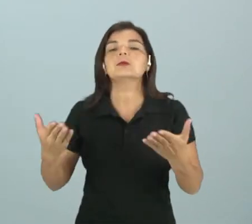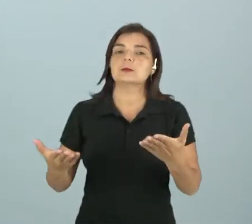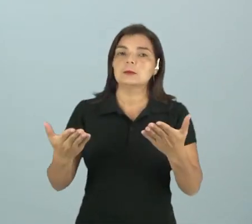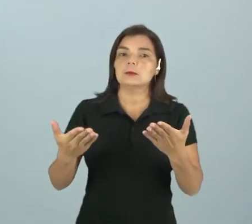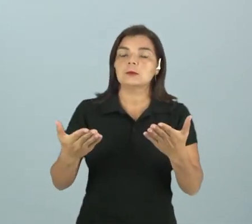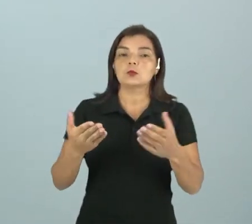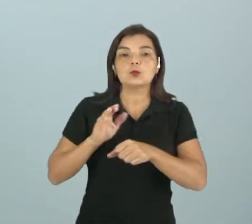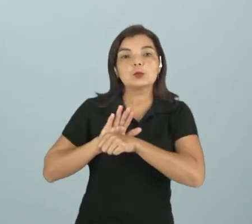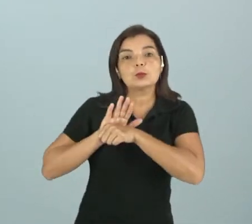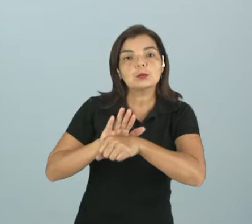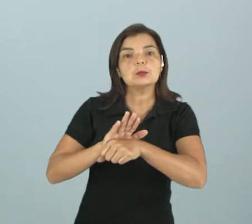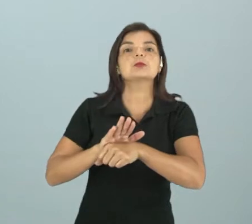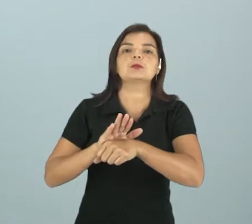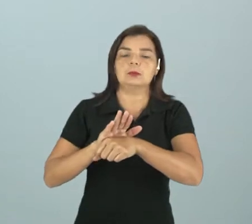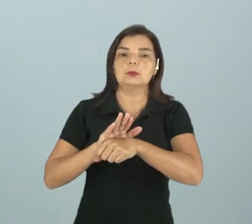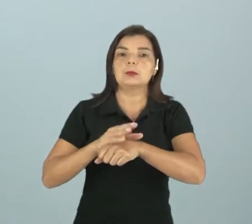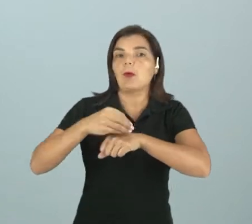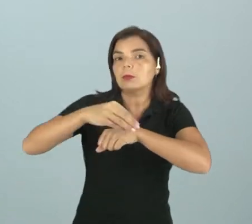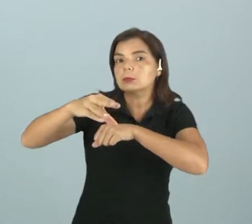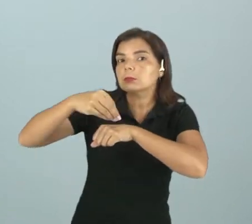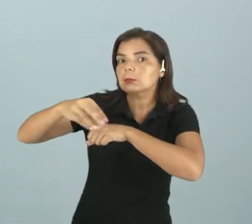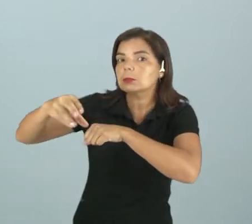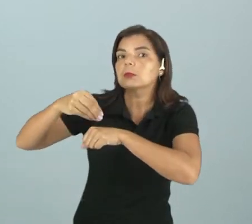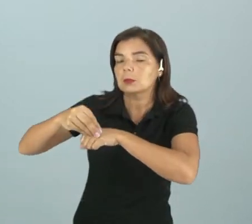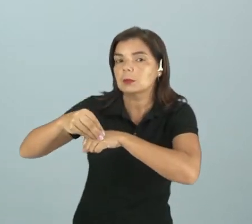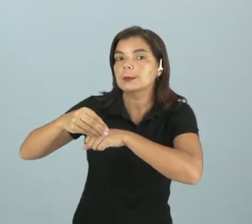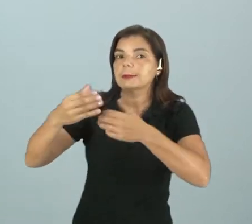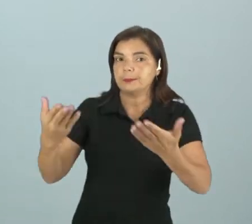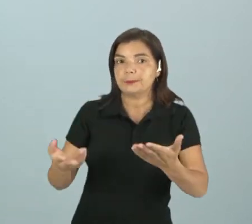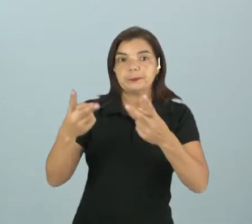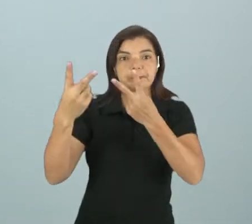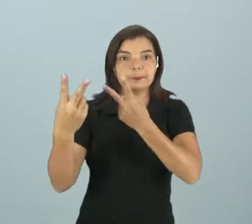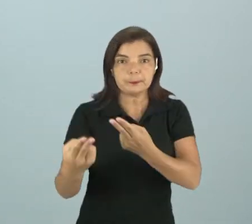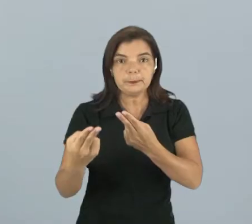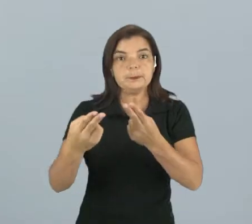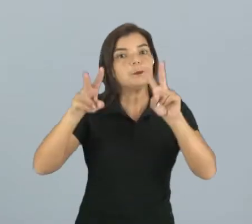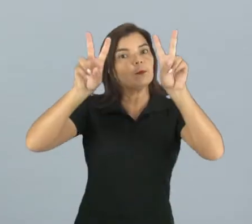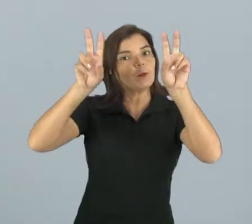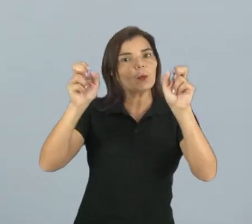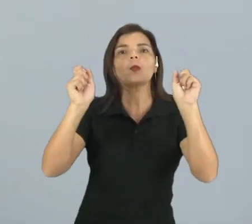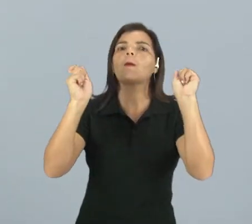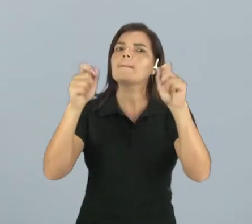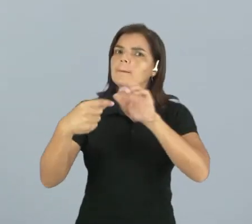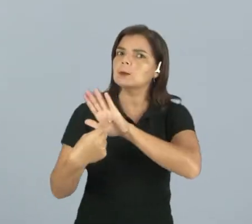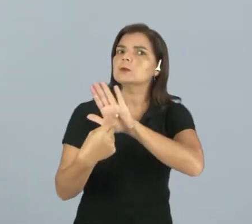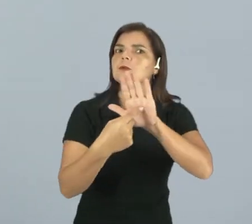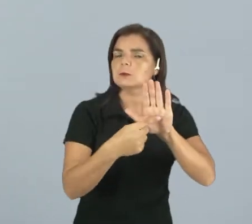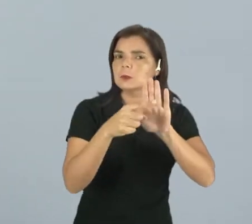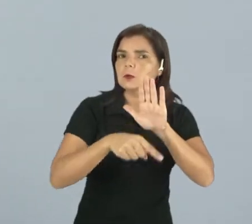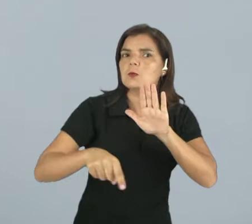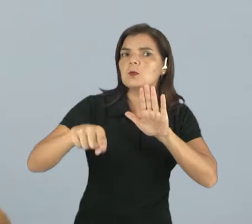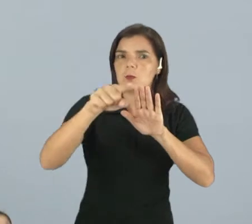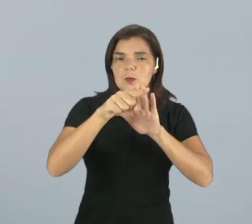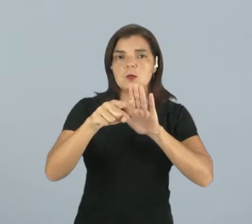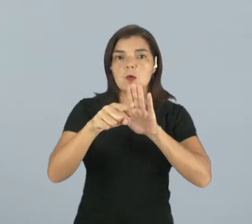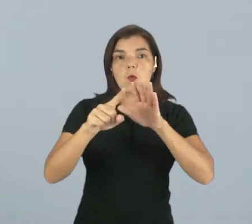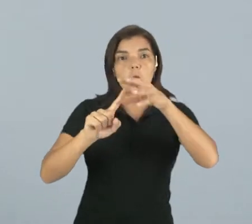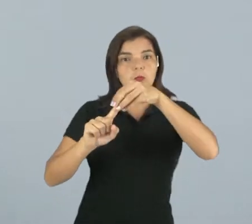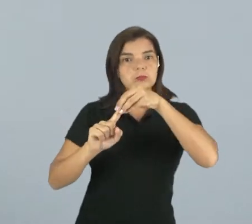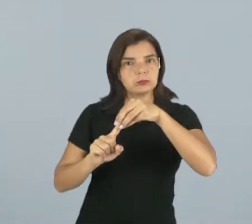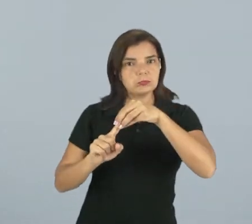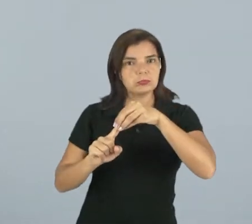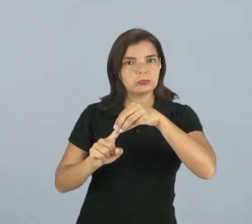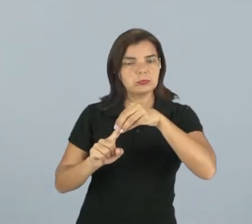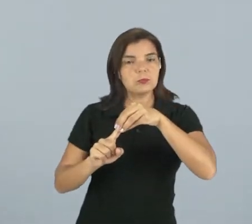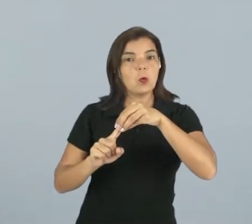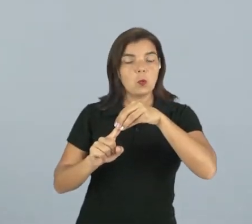do suporte que está veiculando. O mesmo tema, ele pode ser mostrado para você com perspectivas,